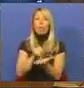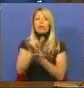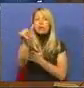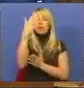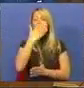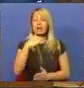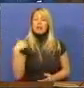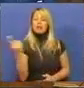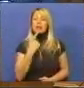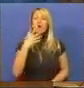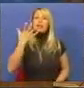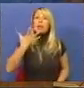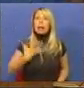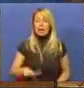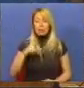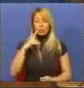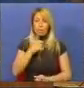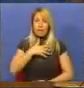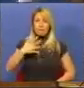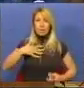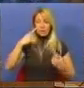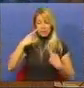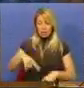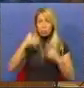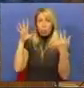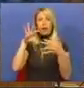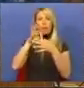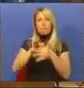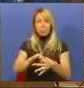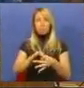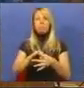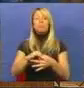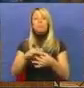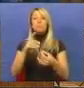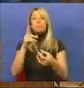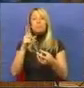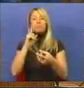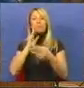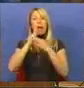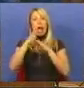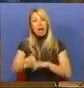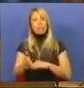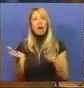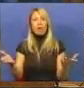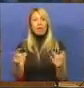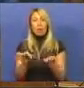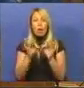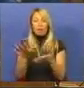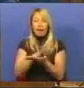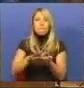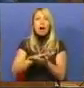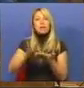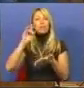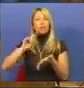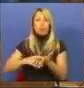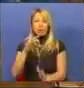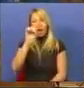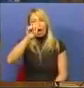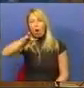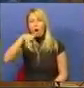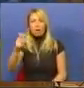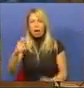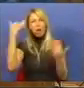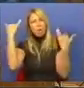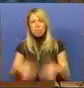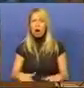empresa pública que sirva à Armada como pilar fundamental, a OGMA é um mau exemplo nessa matéria.